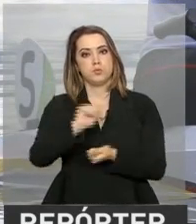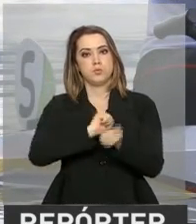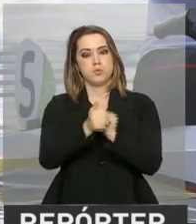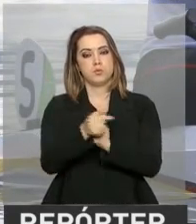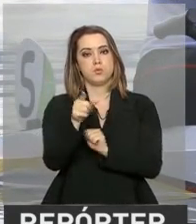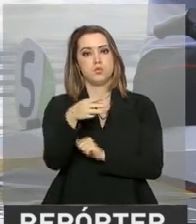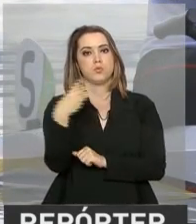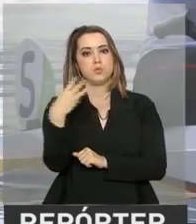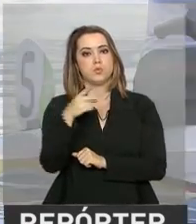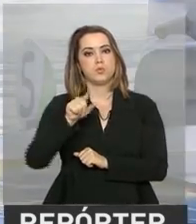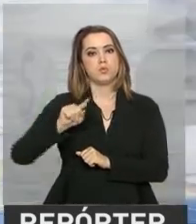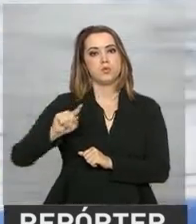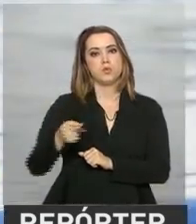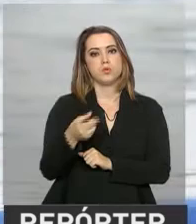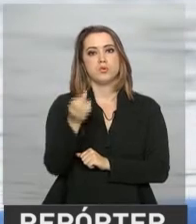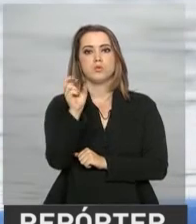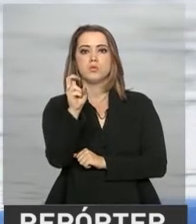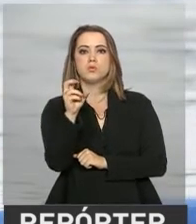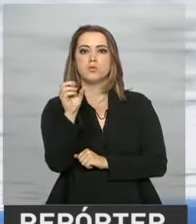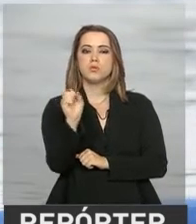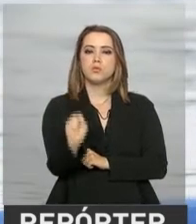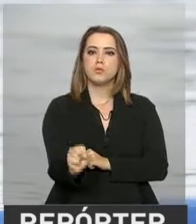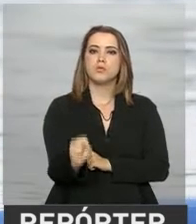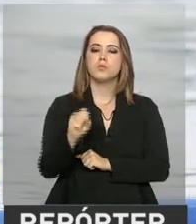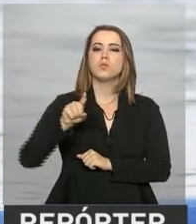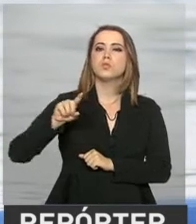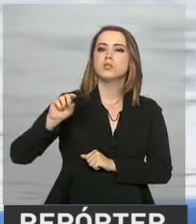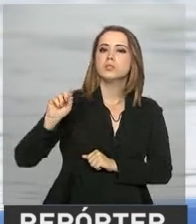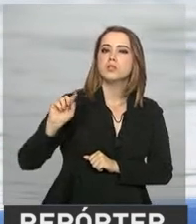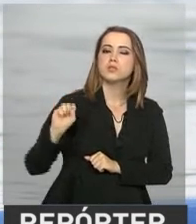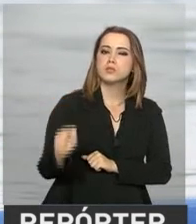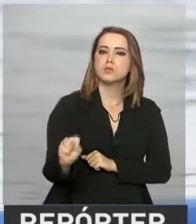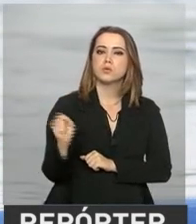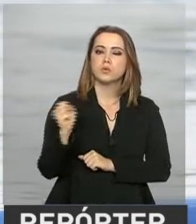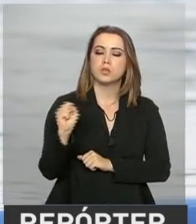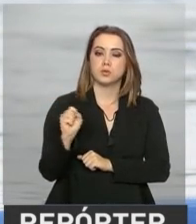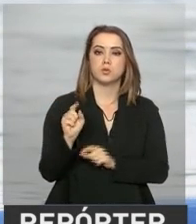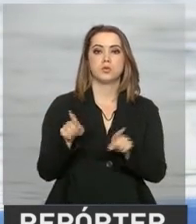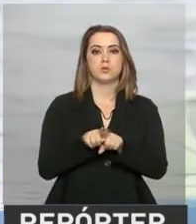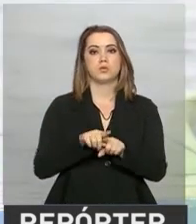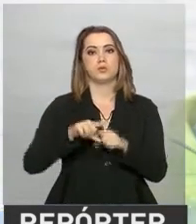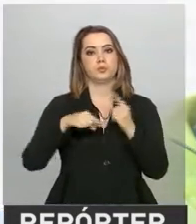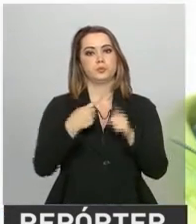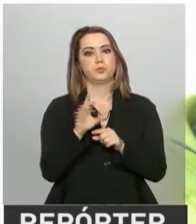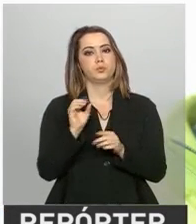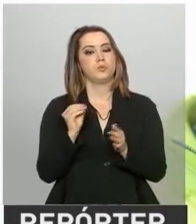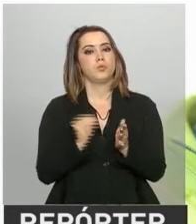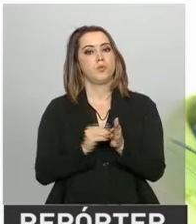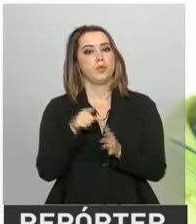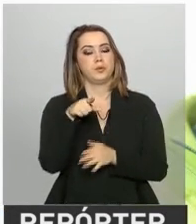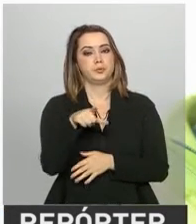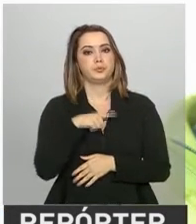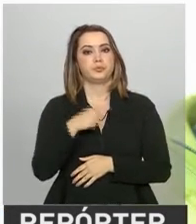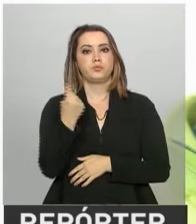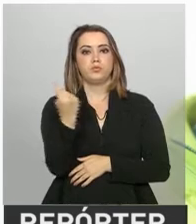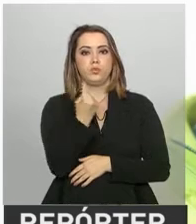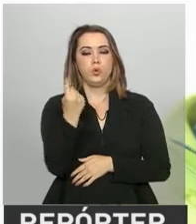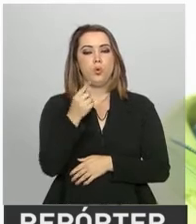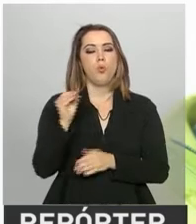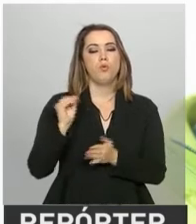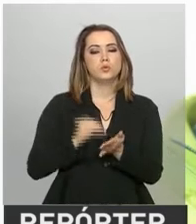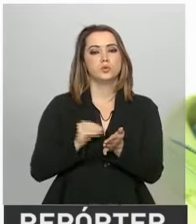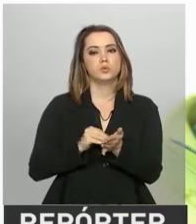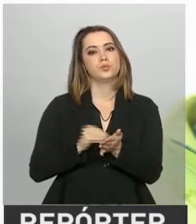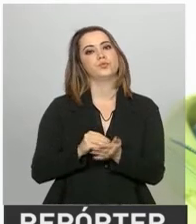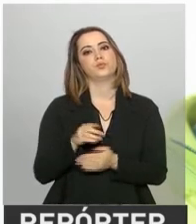minutos e 58 segundos, apenas 1 segundo, 603 centésimos, atrás do alemão Sebastian Brendel, que ficou com a medalha